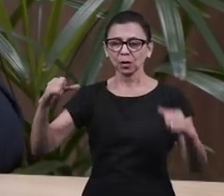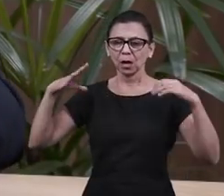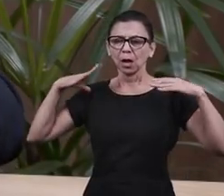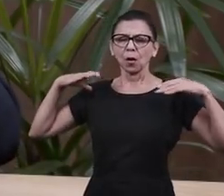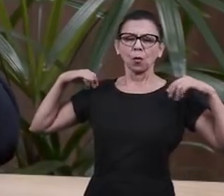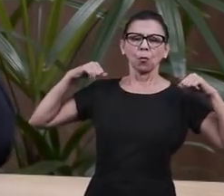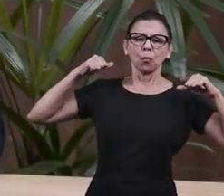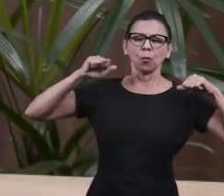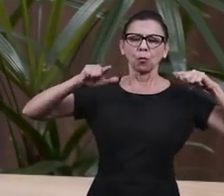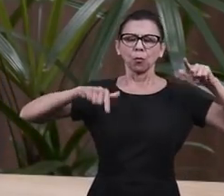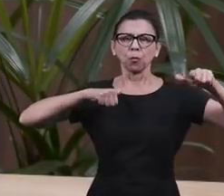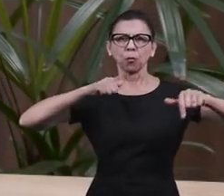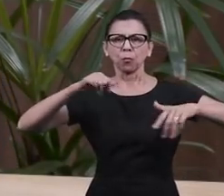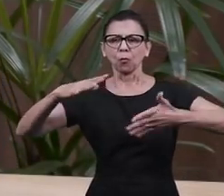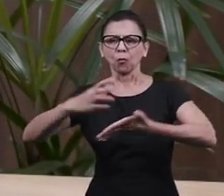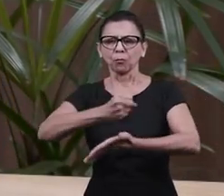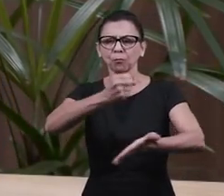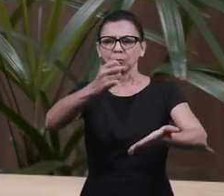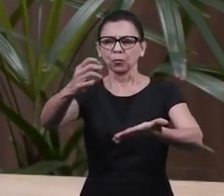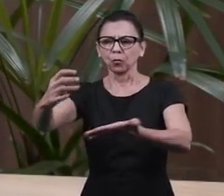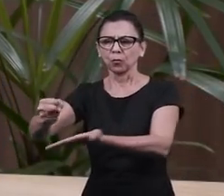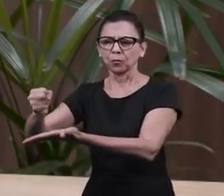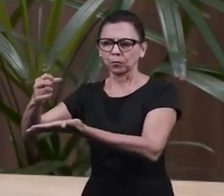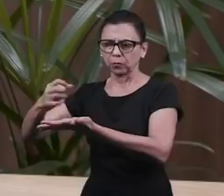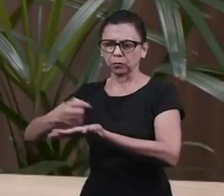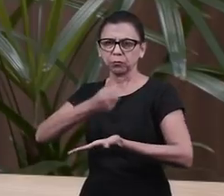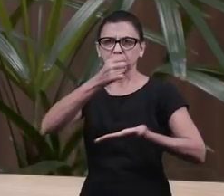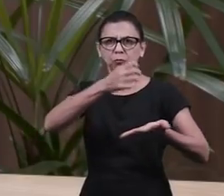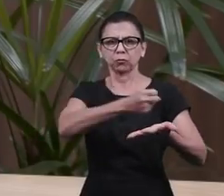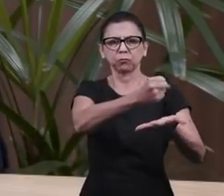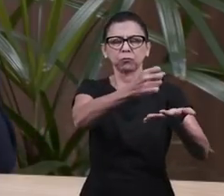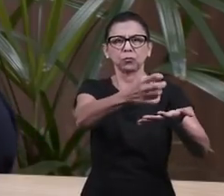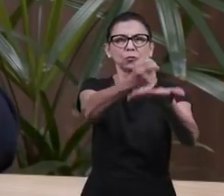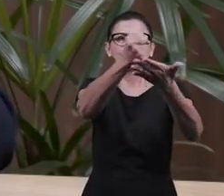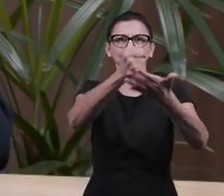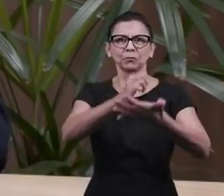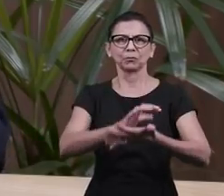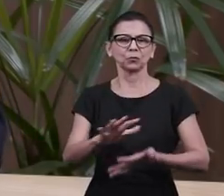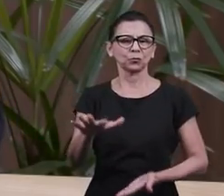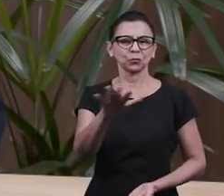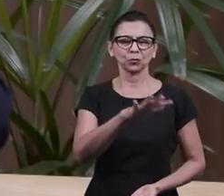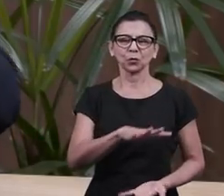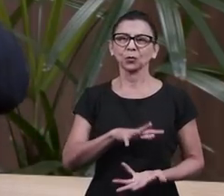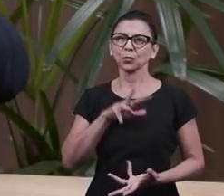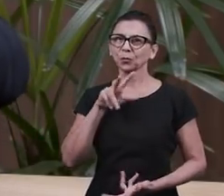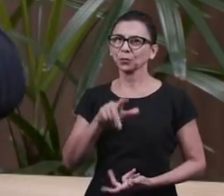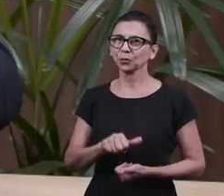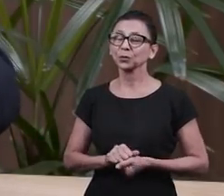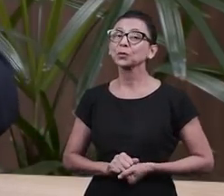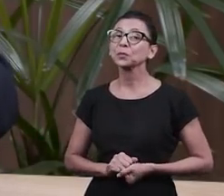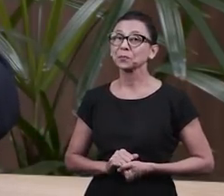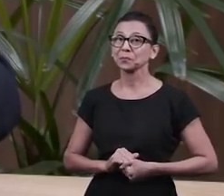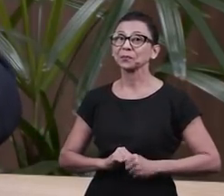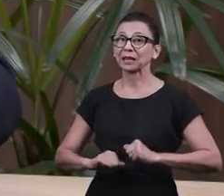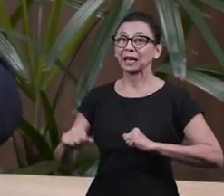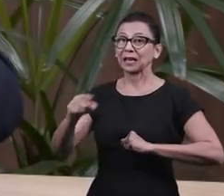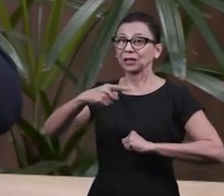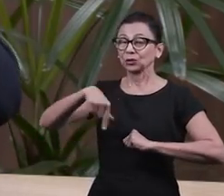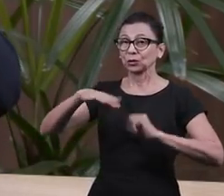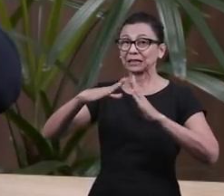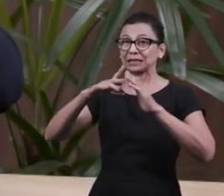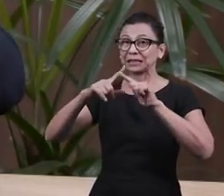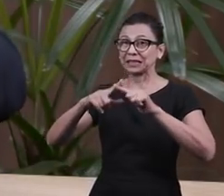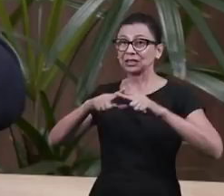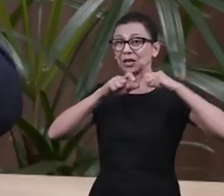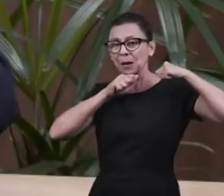arrebatado. Aí, é uma coisa que me parece maravilhosa, pastor Josias, quando a igreja estiver subindo, os anjos vão subir